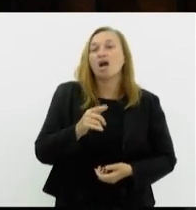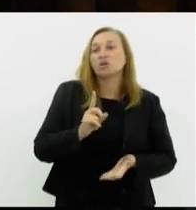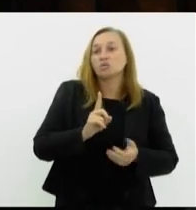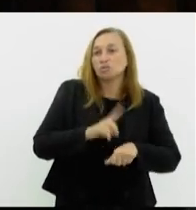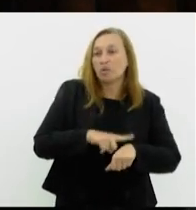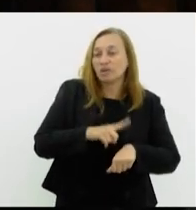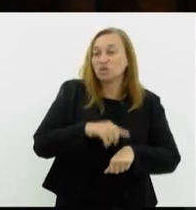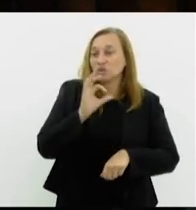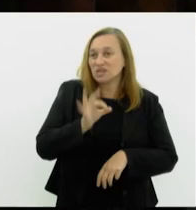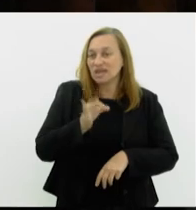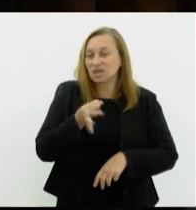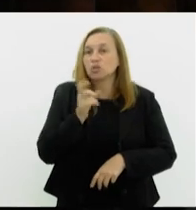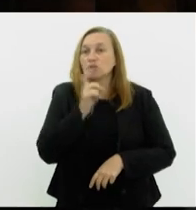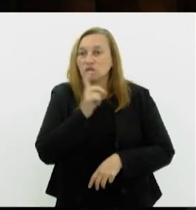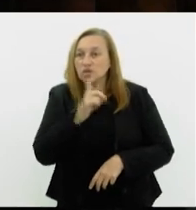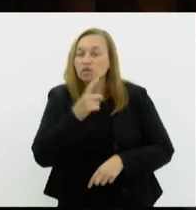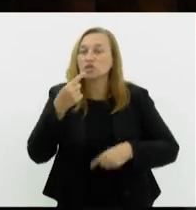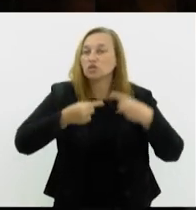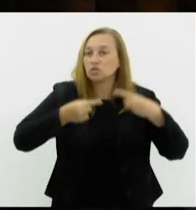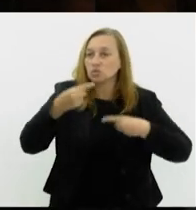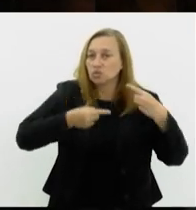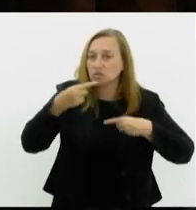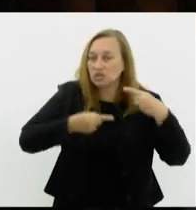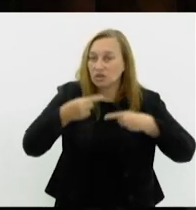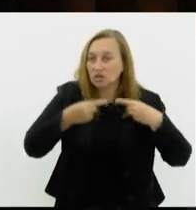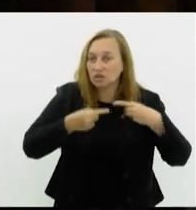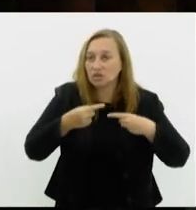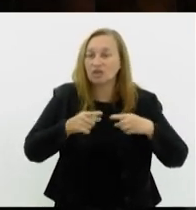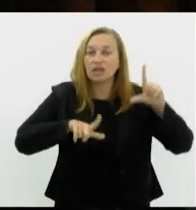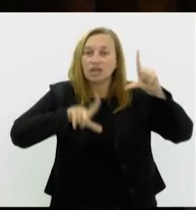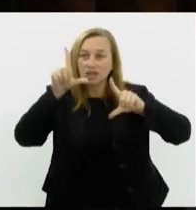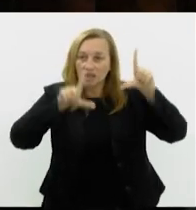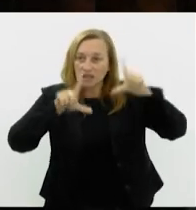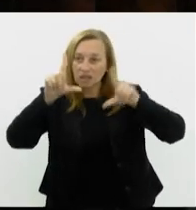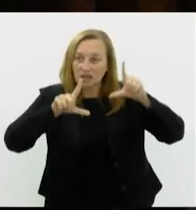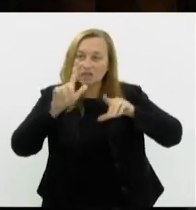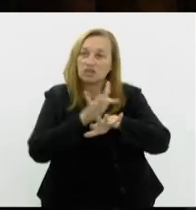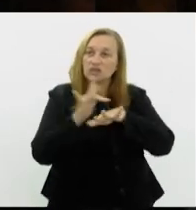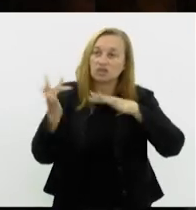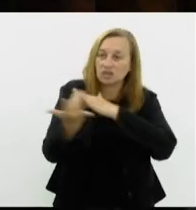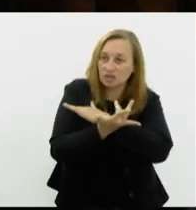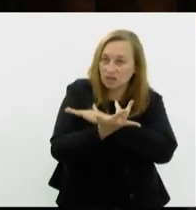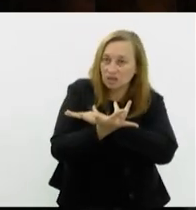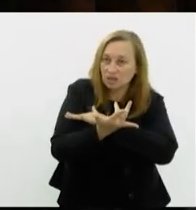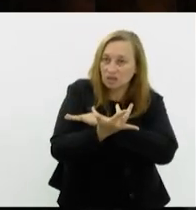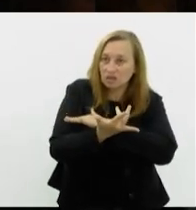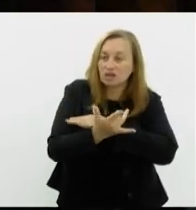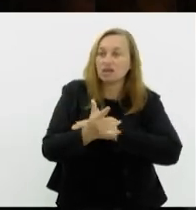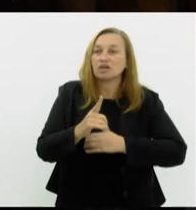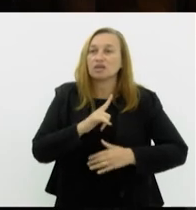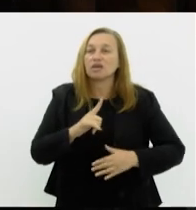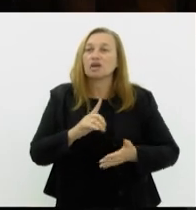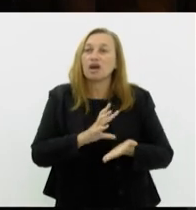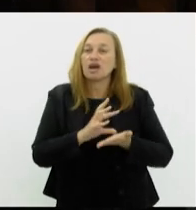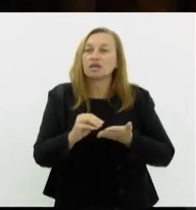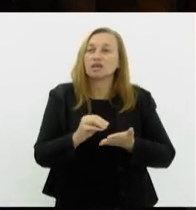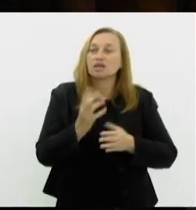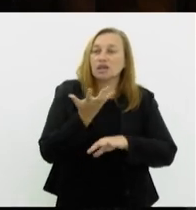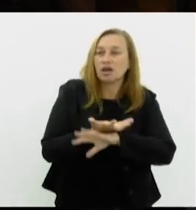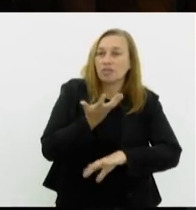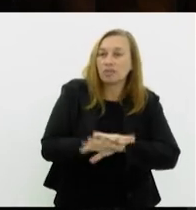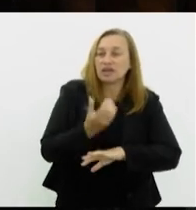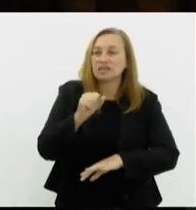momento em que está nos debates, está na TV, está nas redes sociais, teve ato na Praça Seca, está